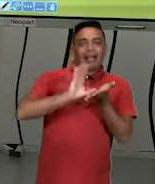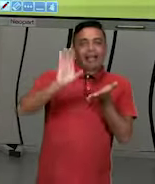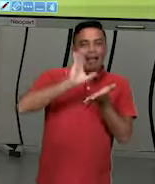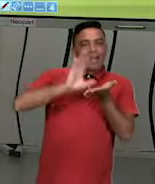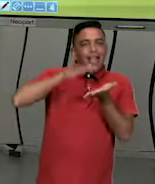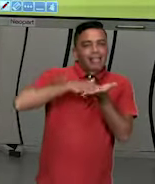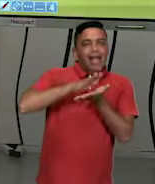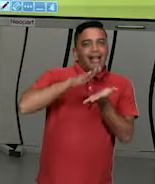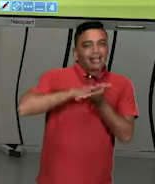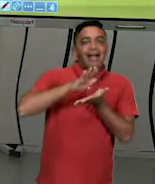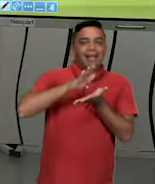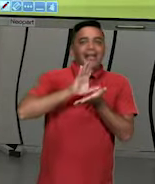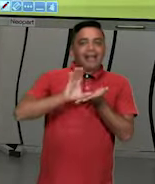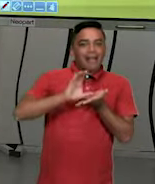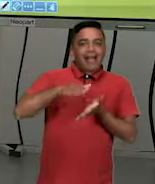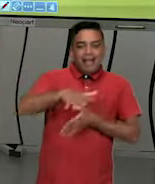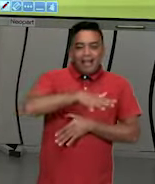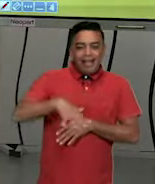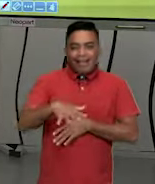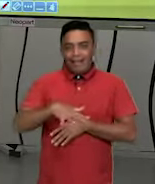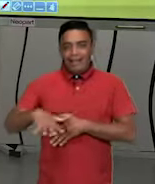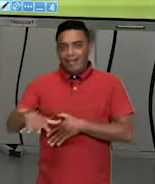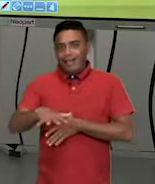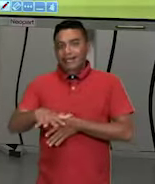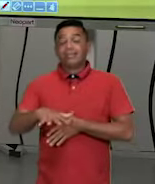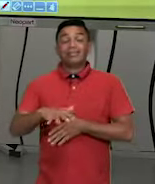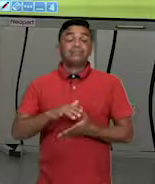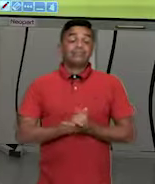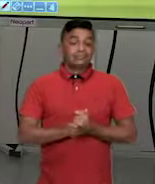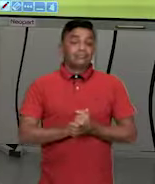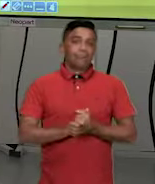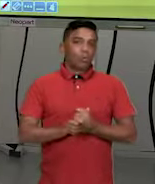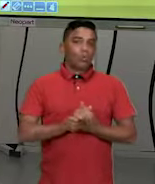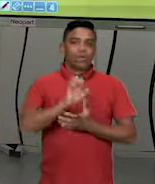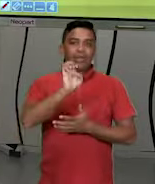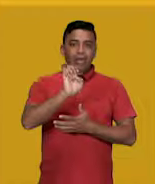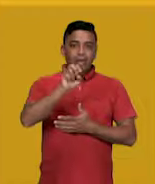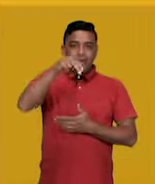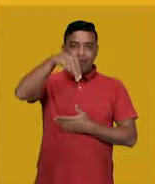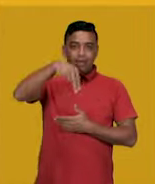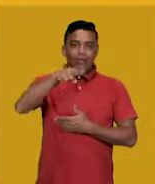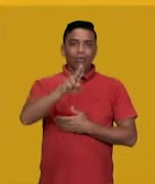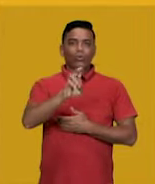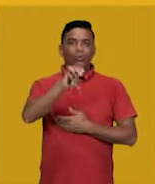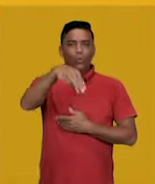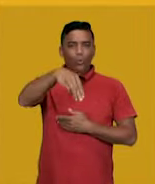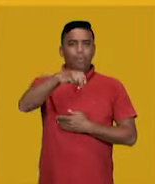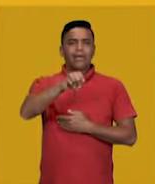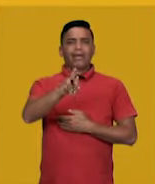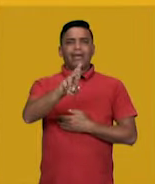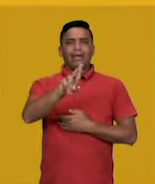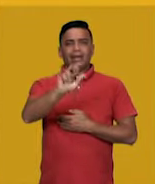Lembrem-se, a enumeração sempre será acompanhada pela vírgula.